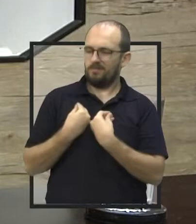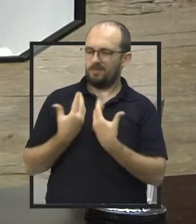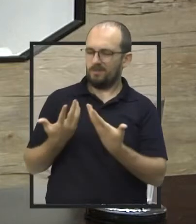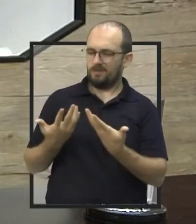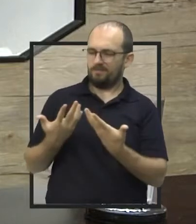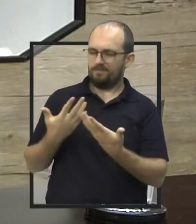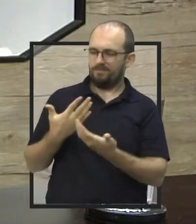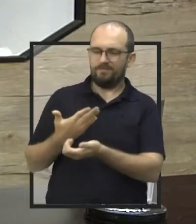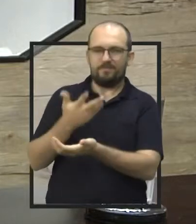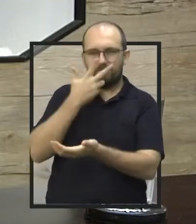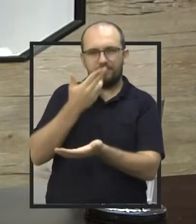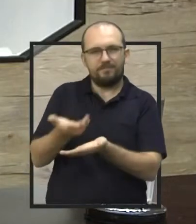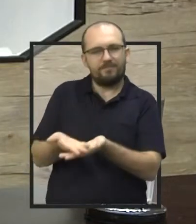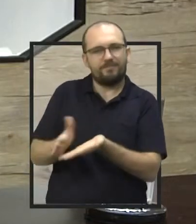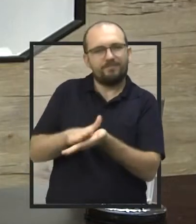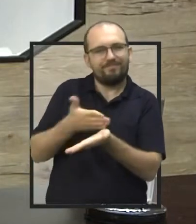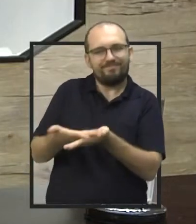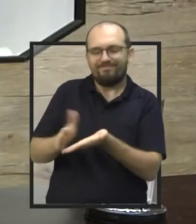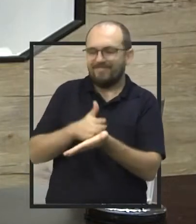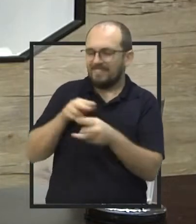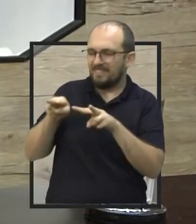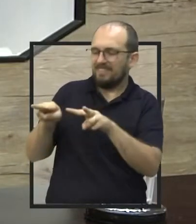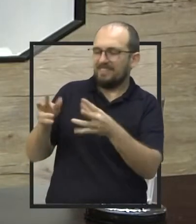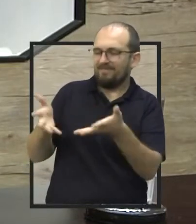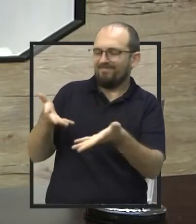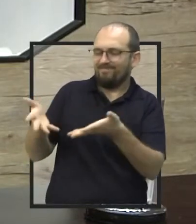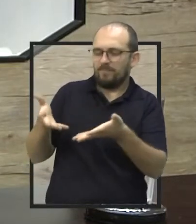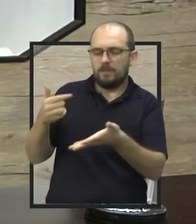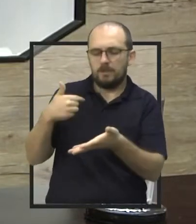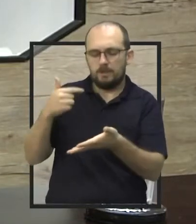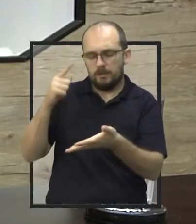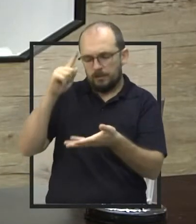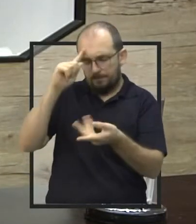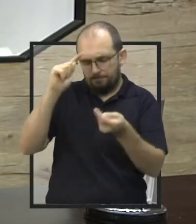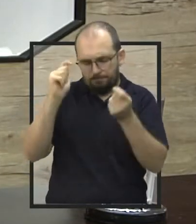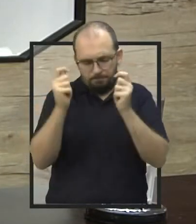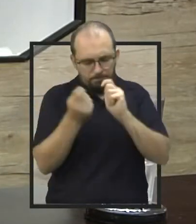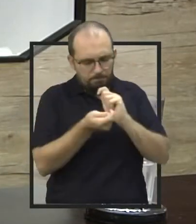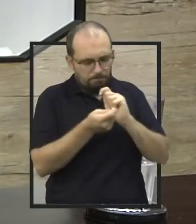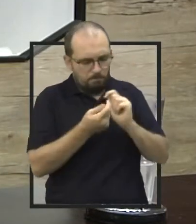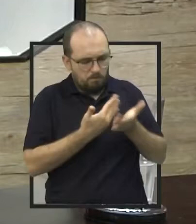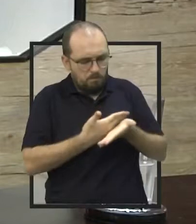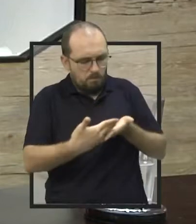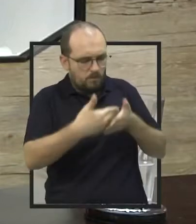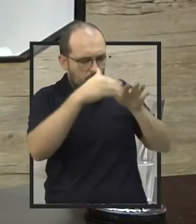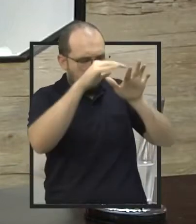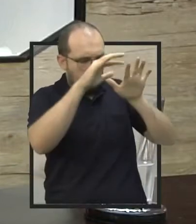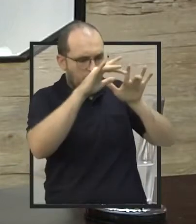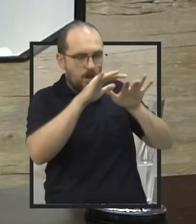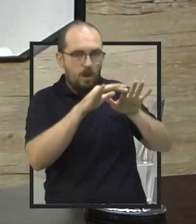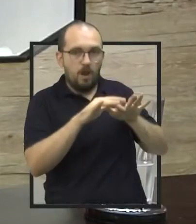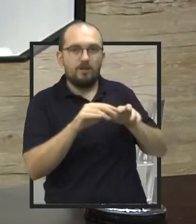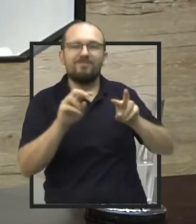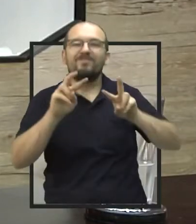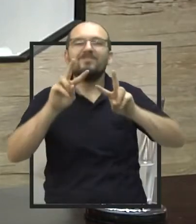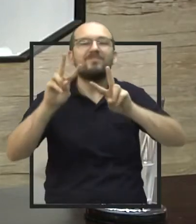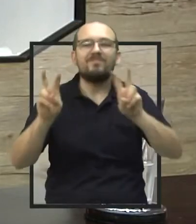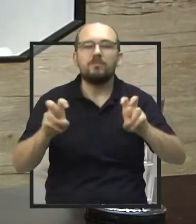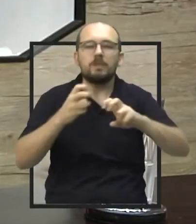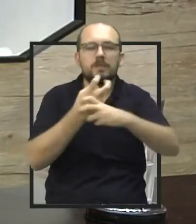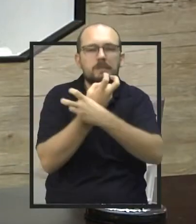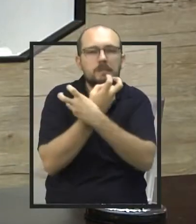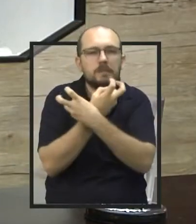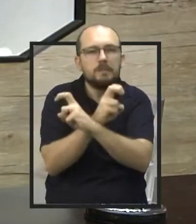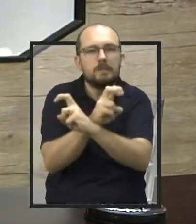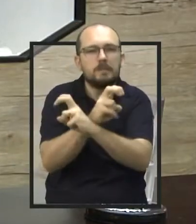certa ética, uma certa educação e a primeira crônica surgiu disso, né? Eu acho que eu não podia surtar ali